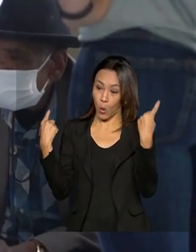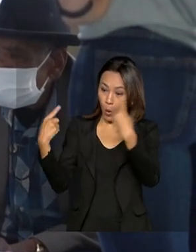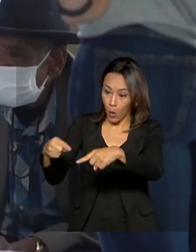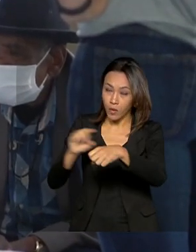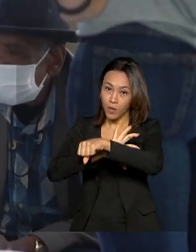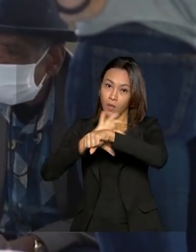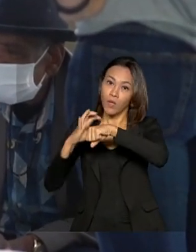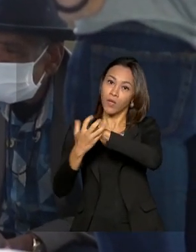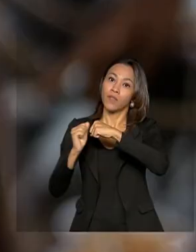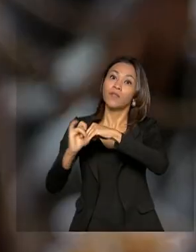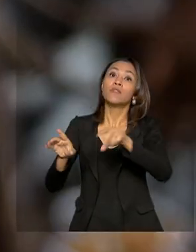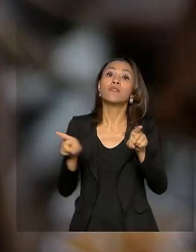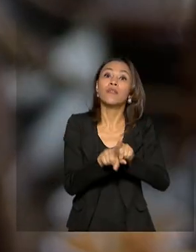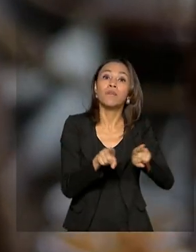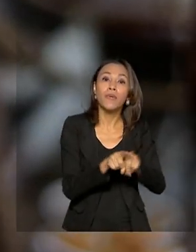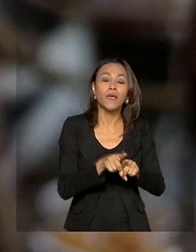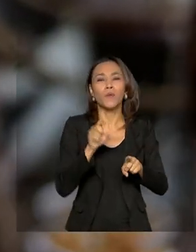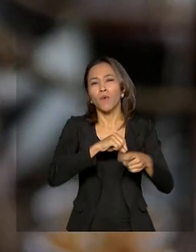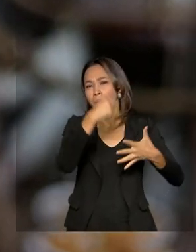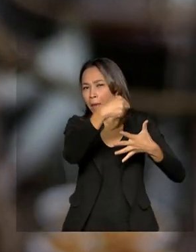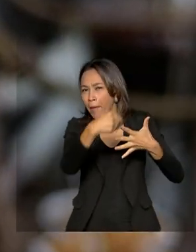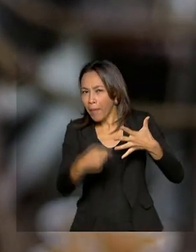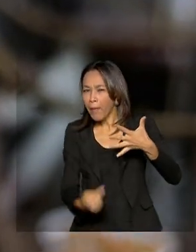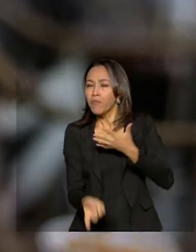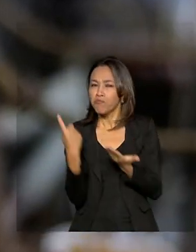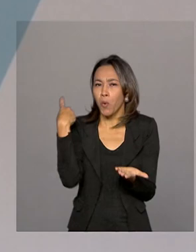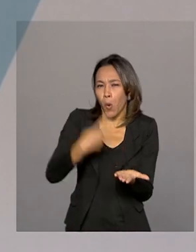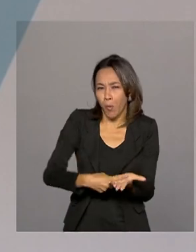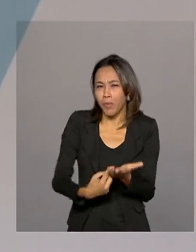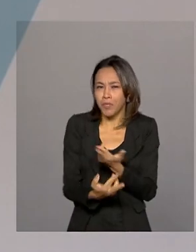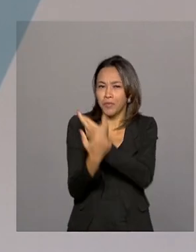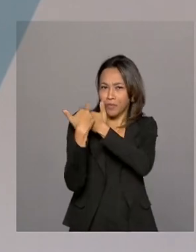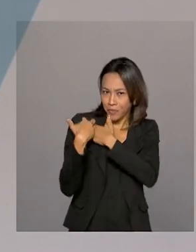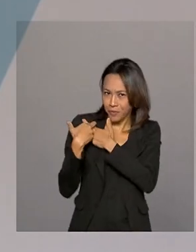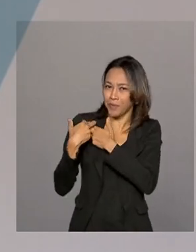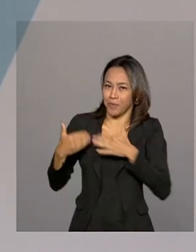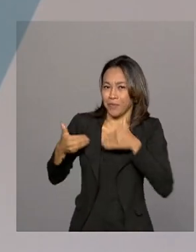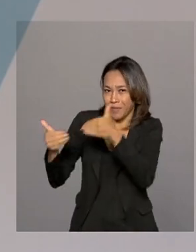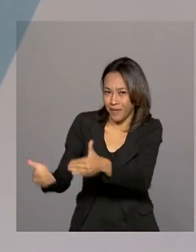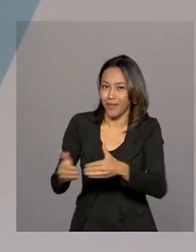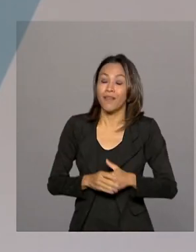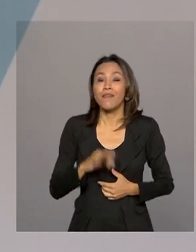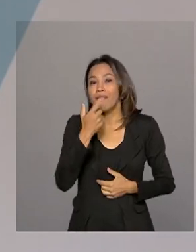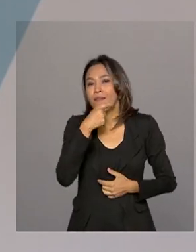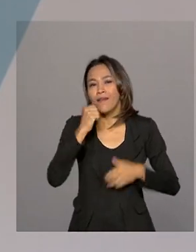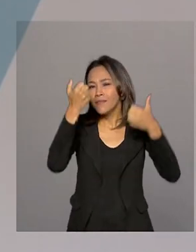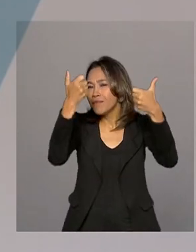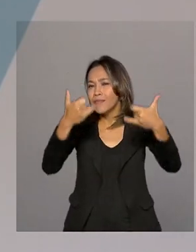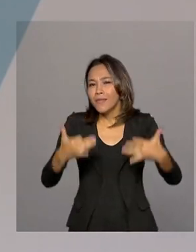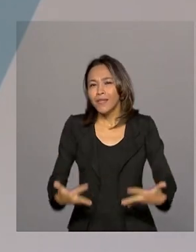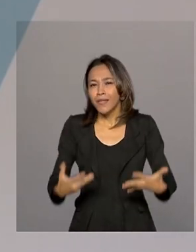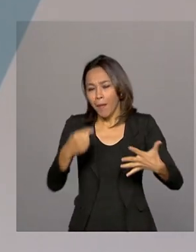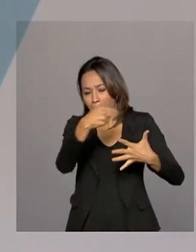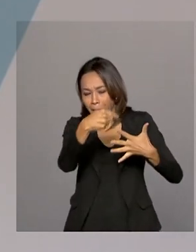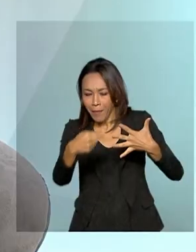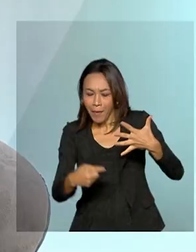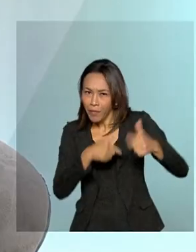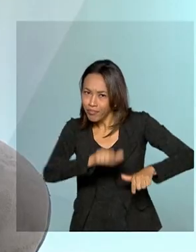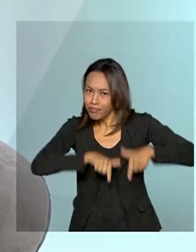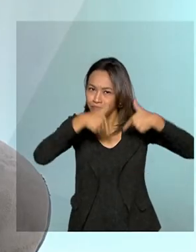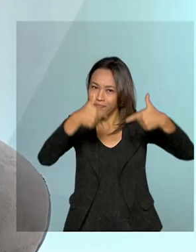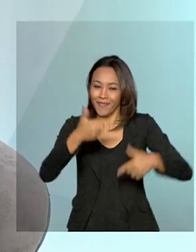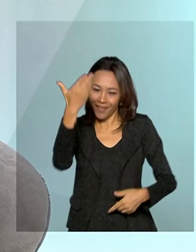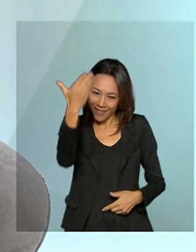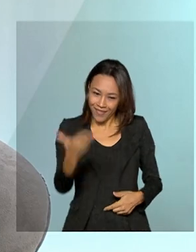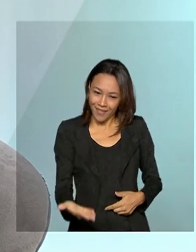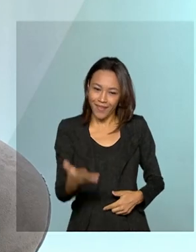coronavírus, quanto no fortalecimento de ações da própria pasta. E quem nos explica sobre essas diferentes iniciativas é a Ministra